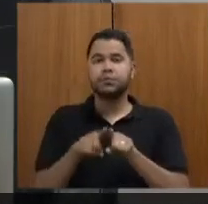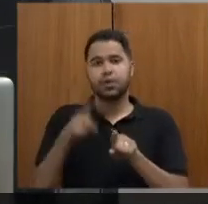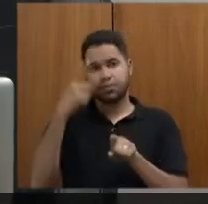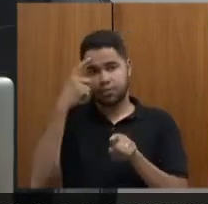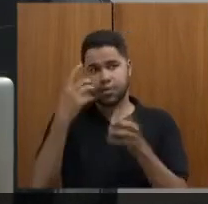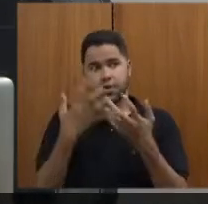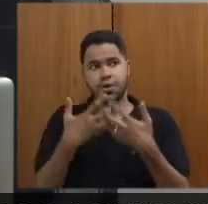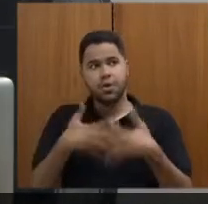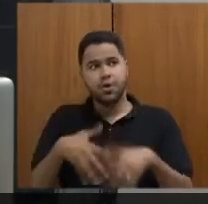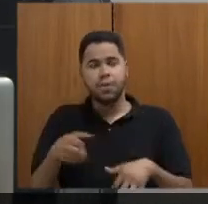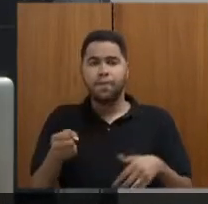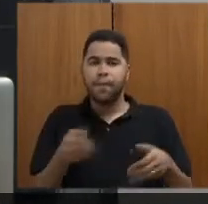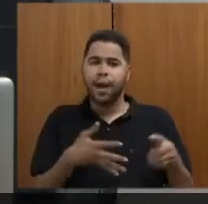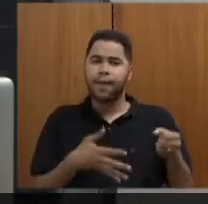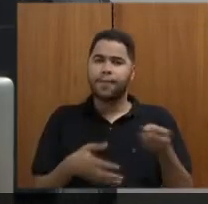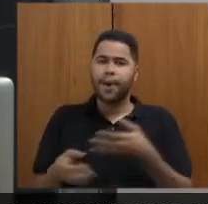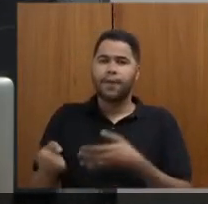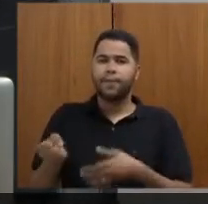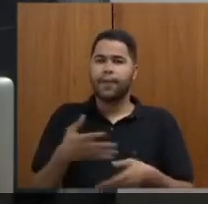de novas